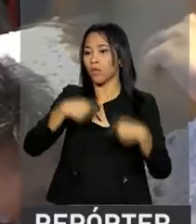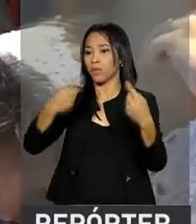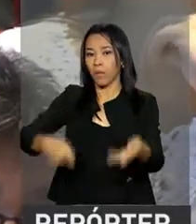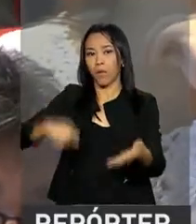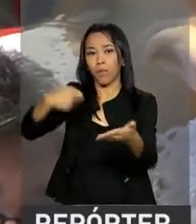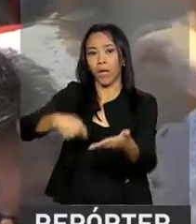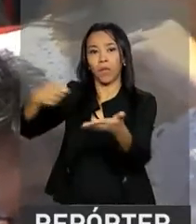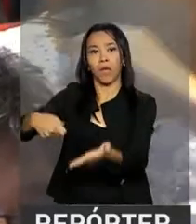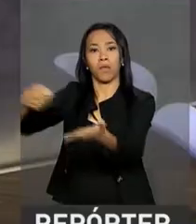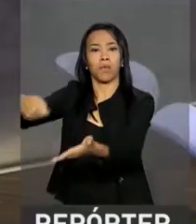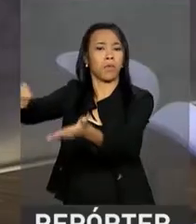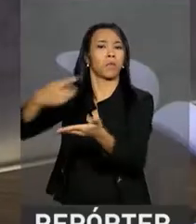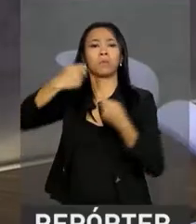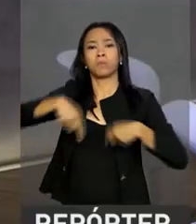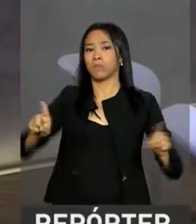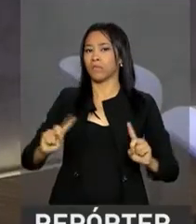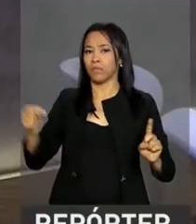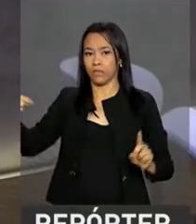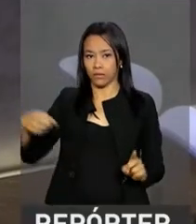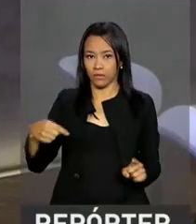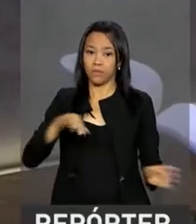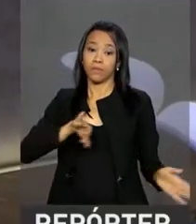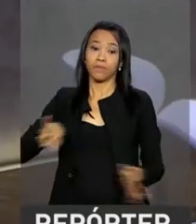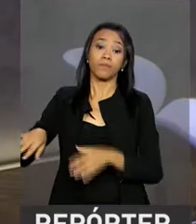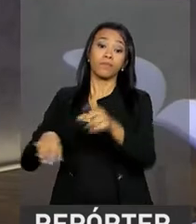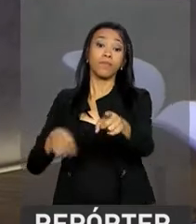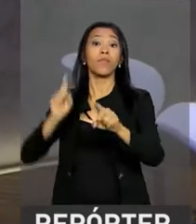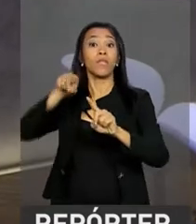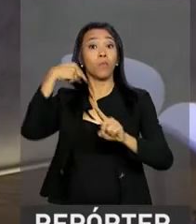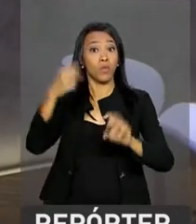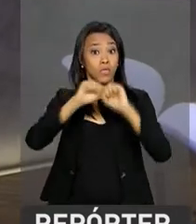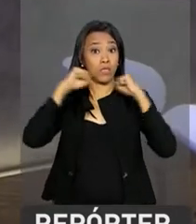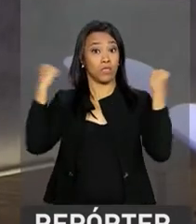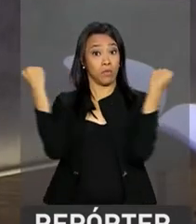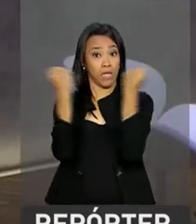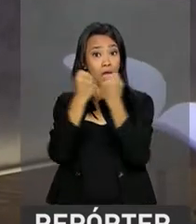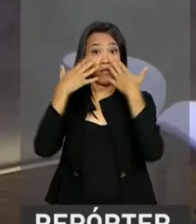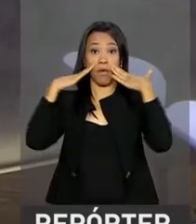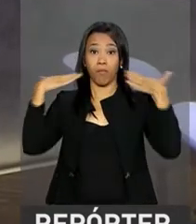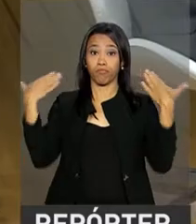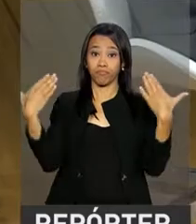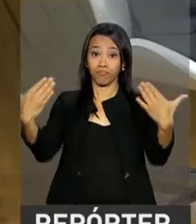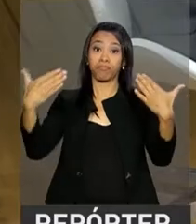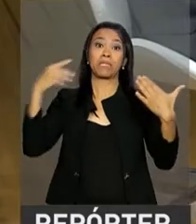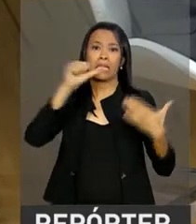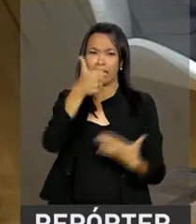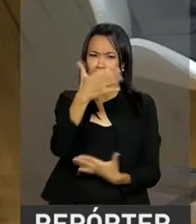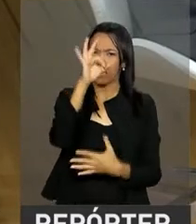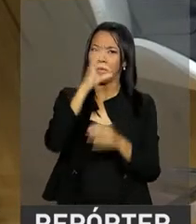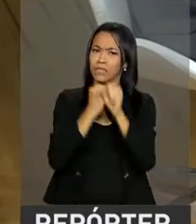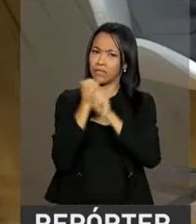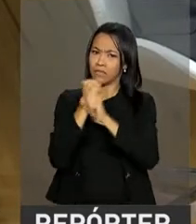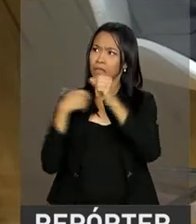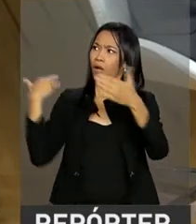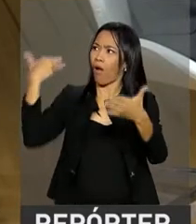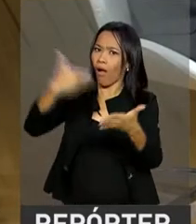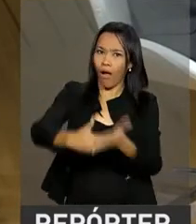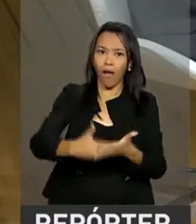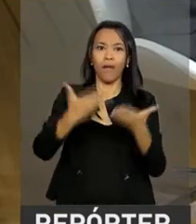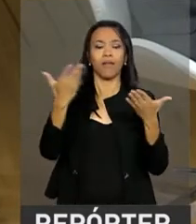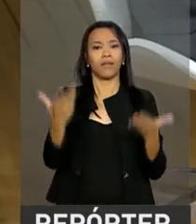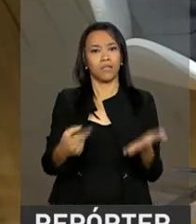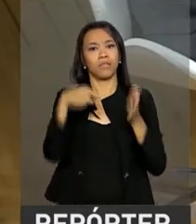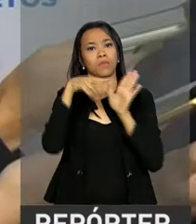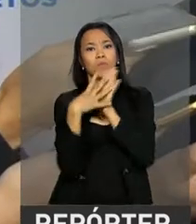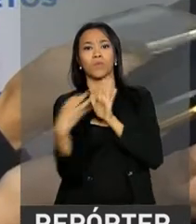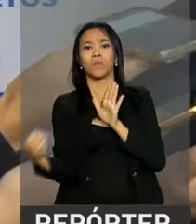sebrae nacional promoveram o seminário 10 anos do simples nacional conquistas desafios ea reforma